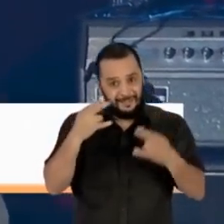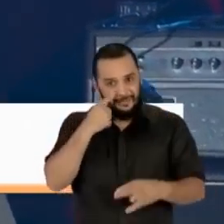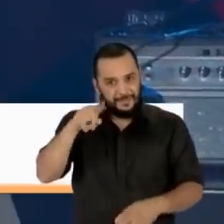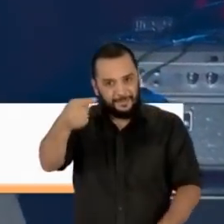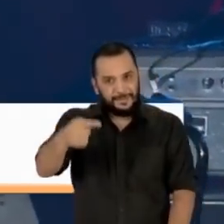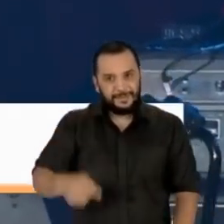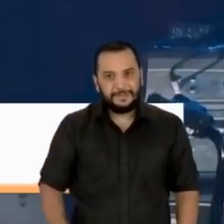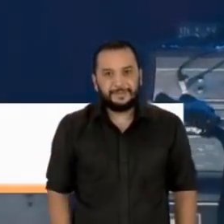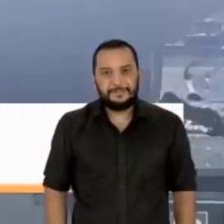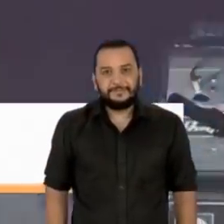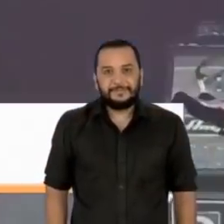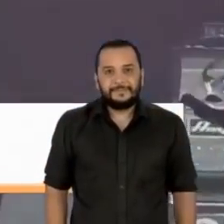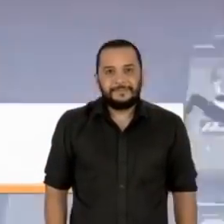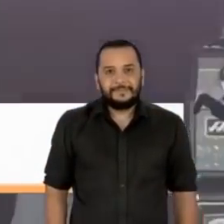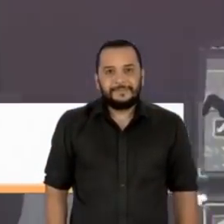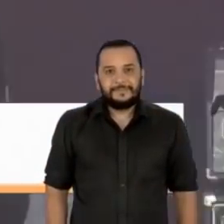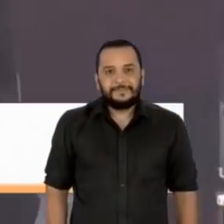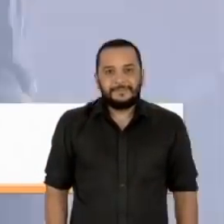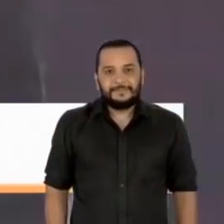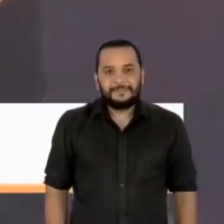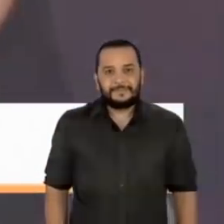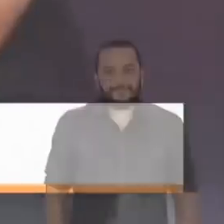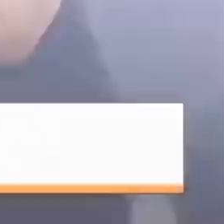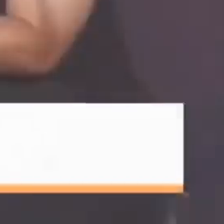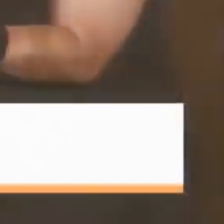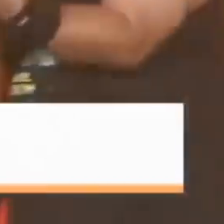já é